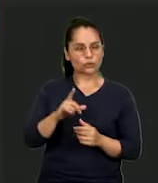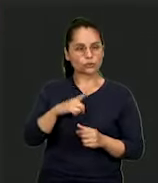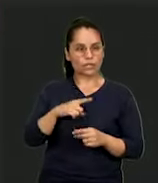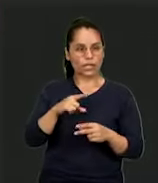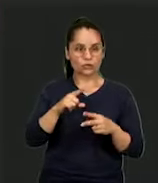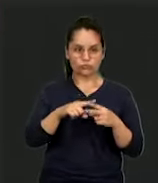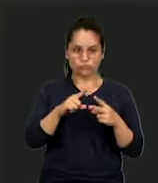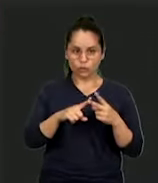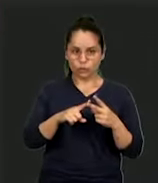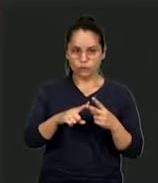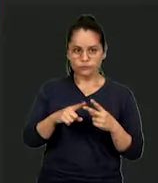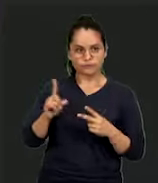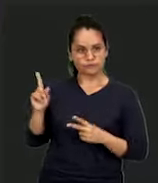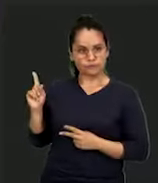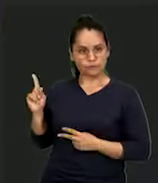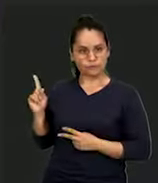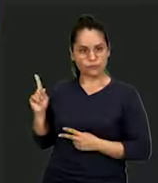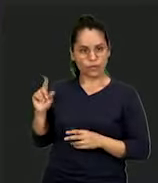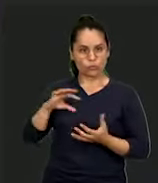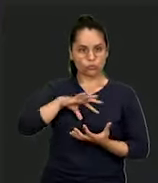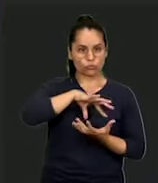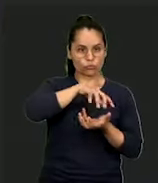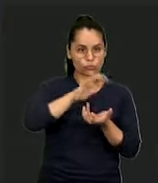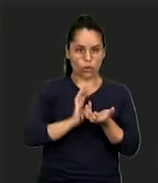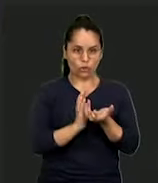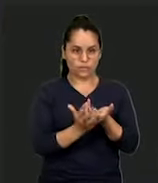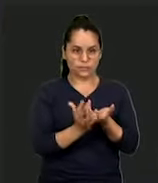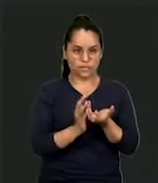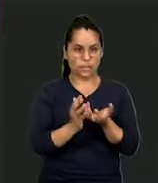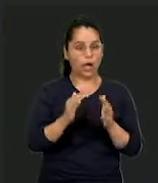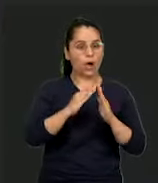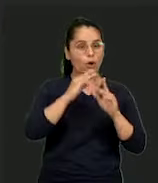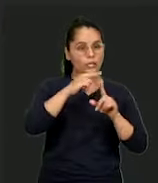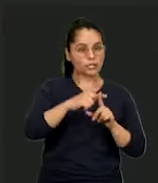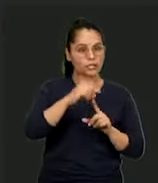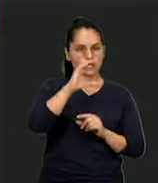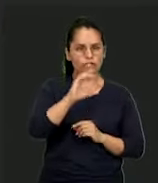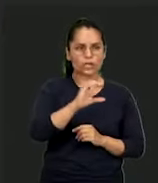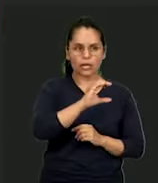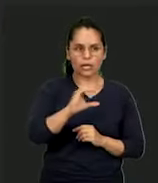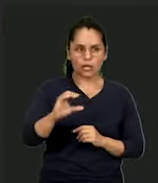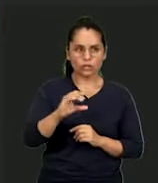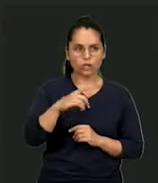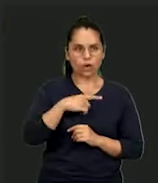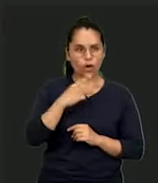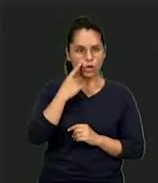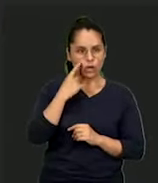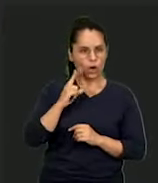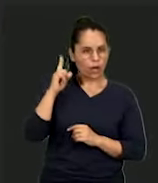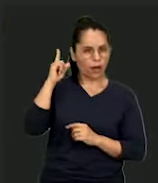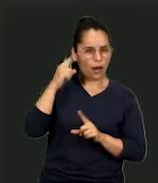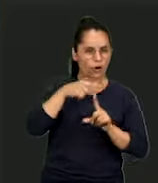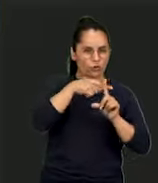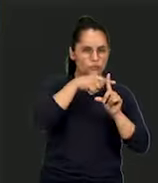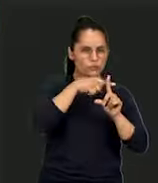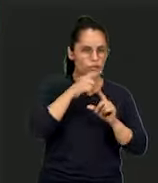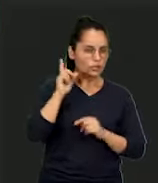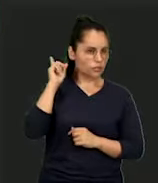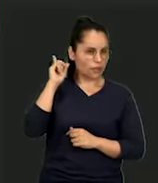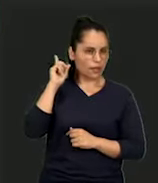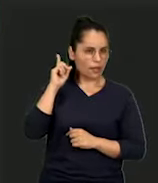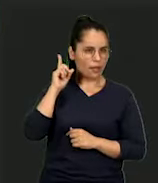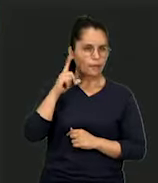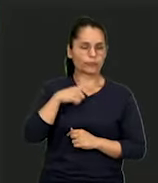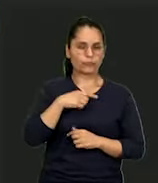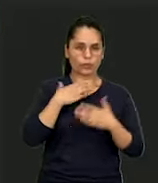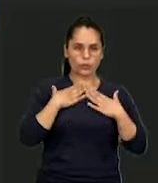um casamento no modelo ocidental, aqui é uma igreja católica, muito provavelmente, que tem um crucifixo lá no fundo, a noiva de branco, o noivo